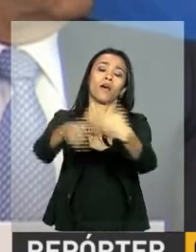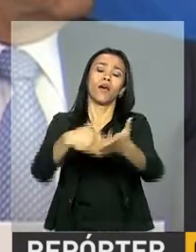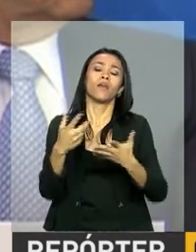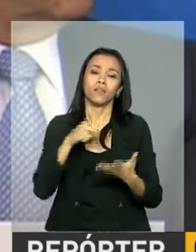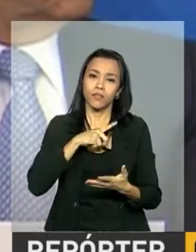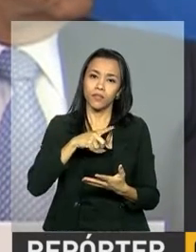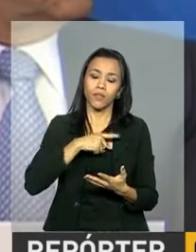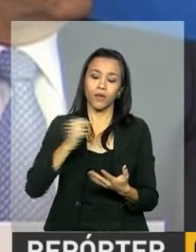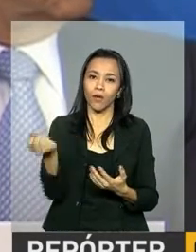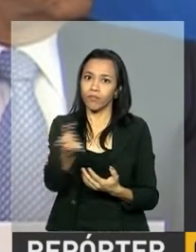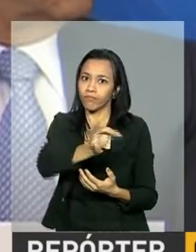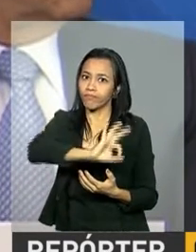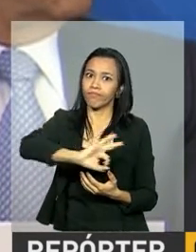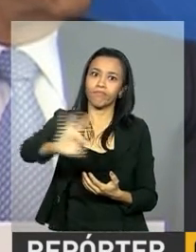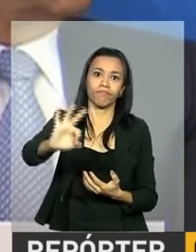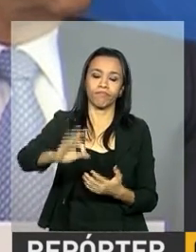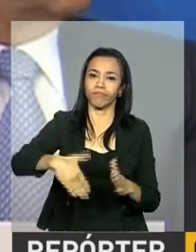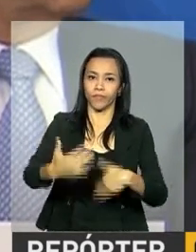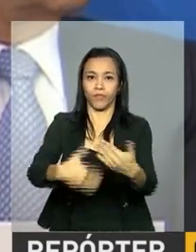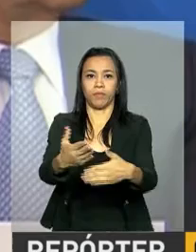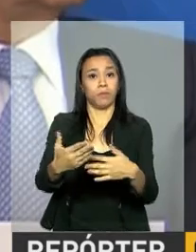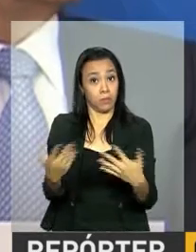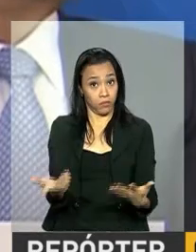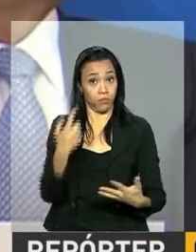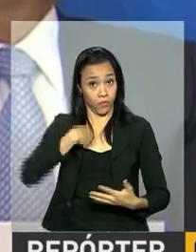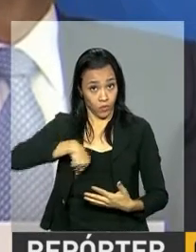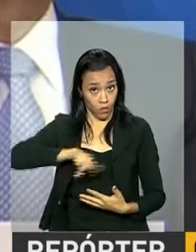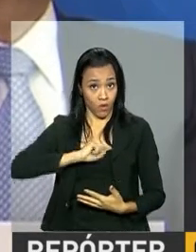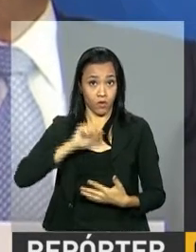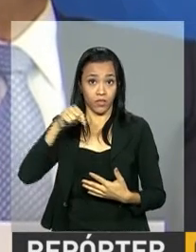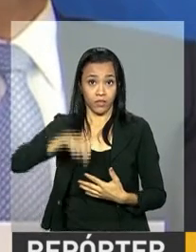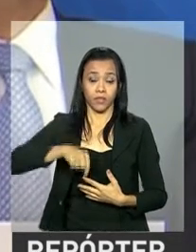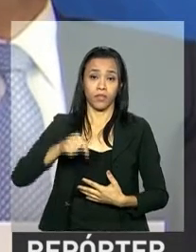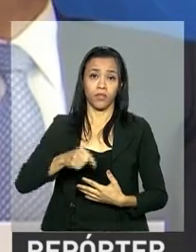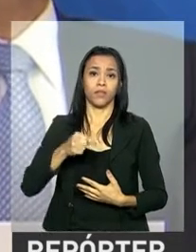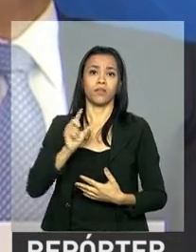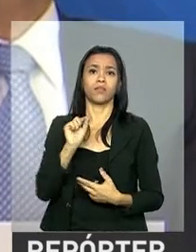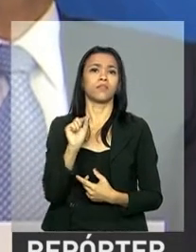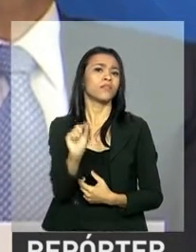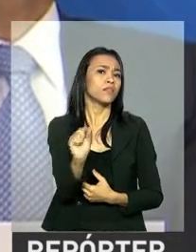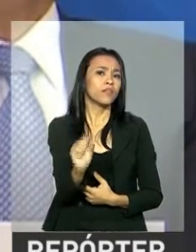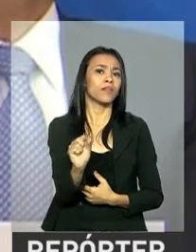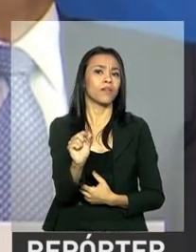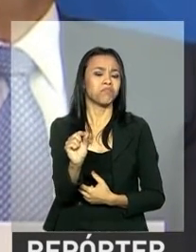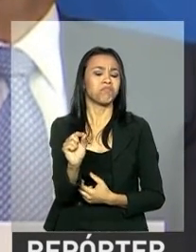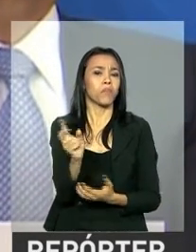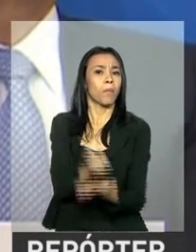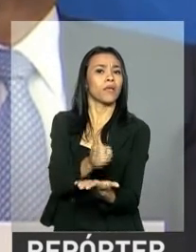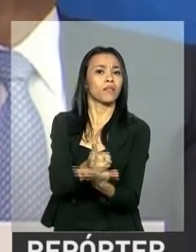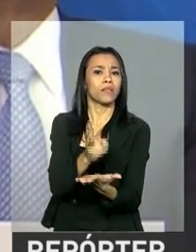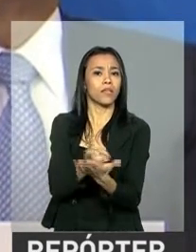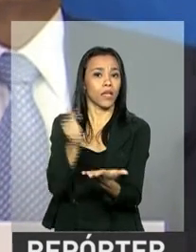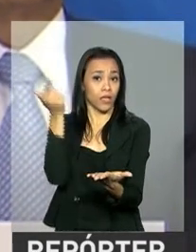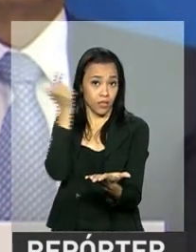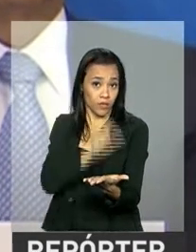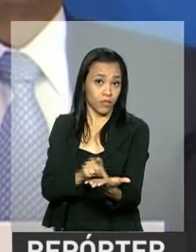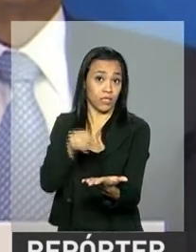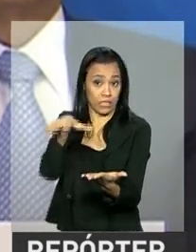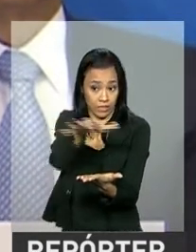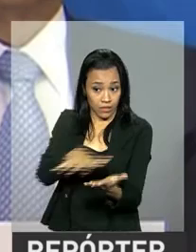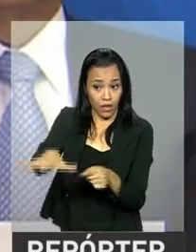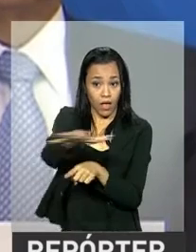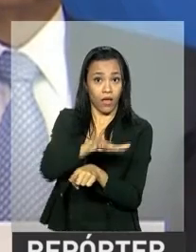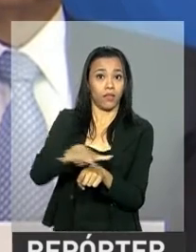extraordinário cabe a nós agora além de preservar essa conquista no agronegócio